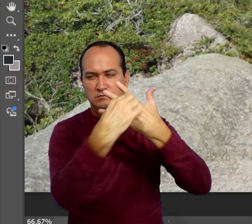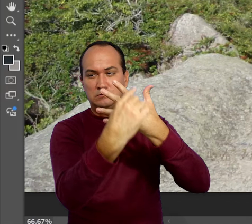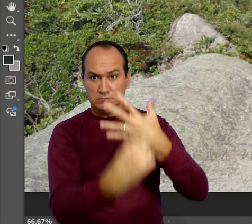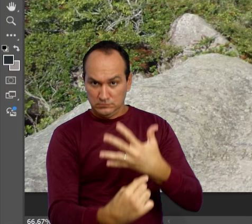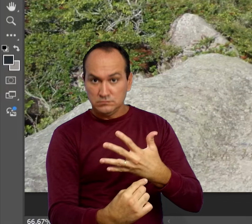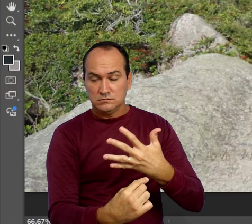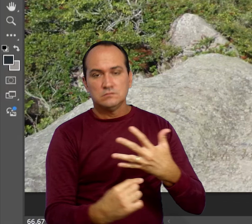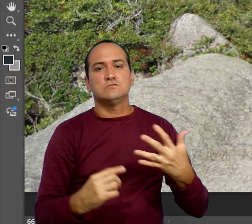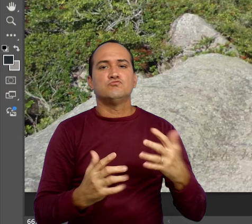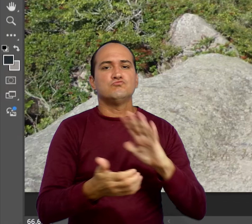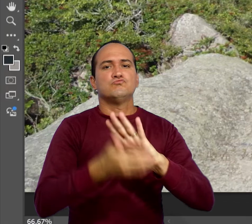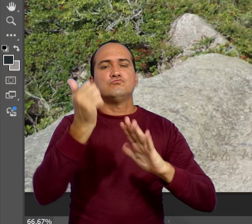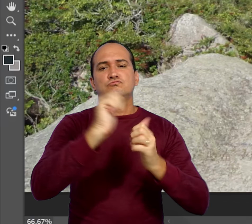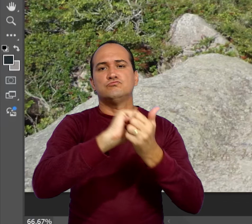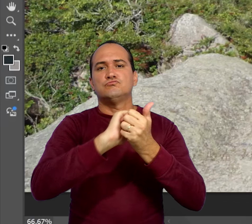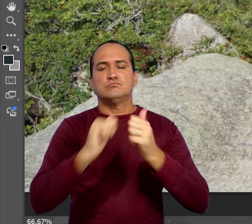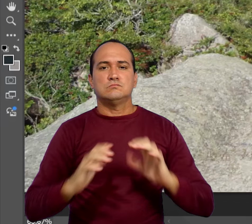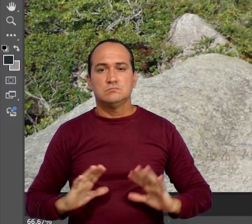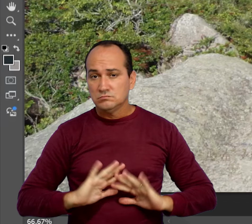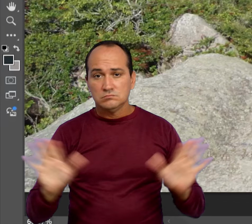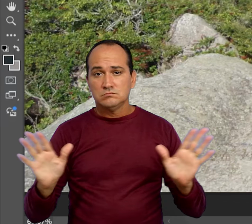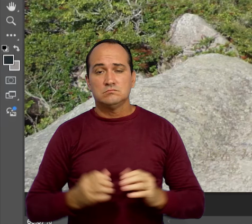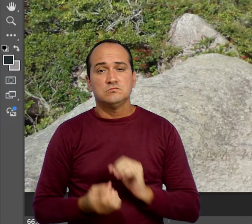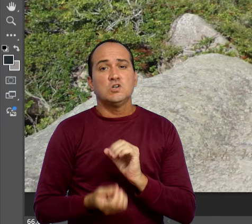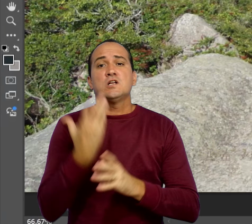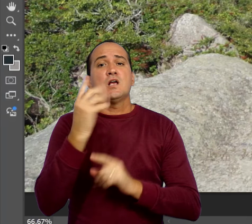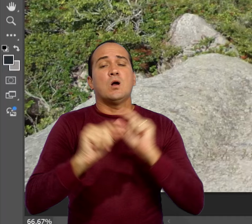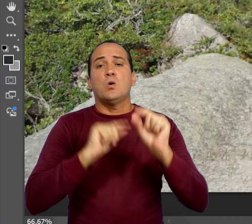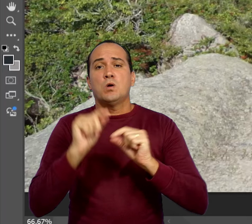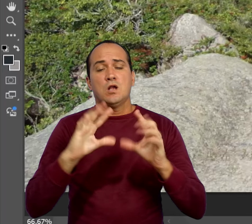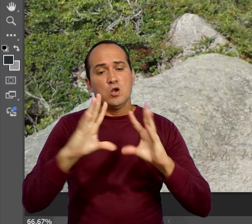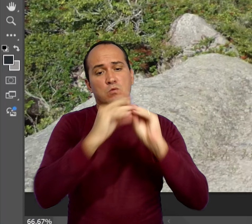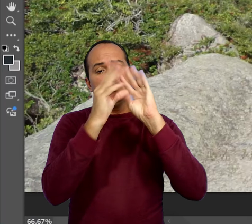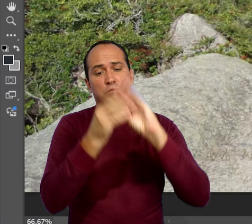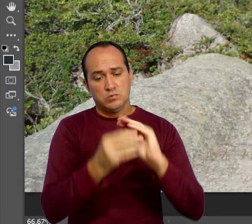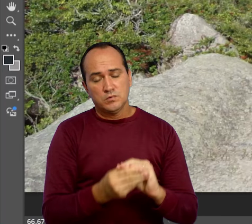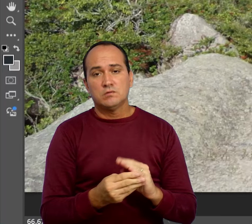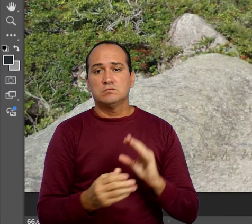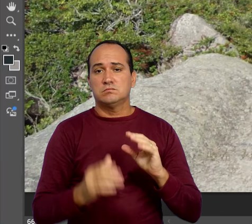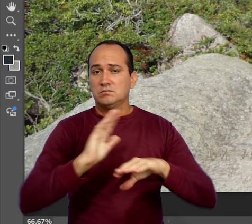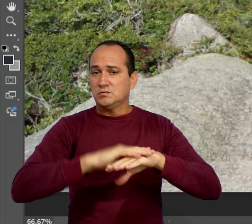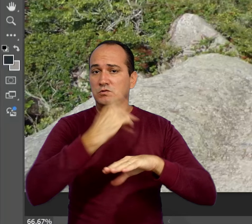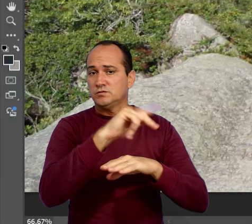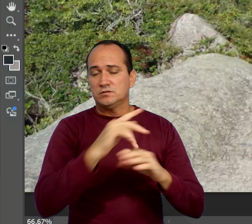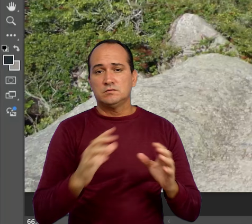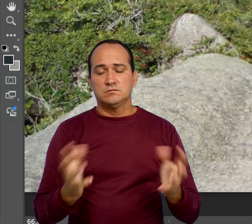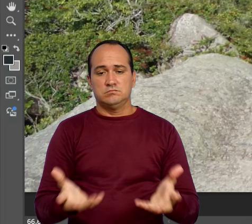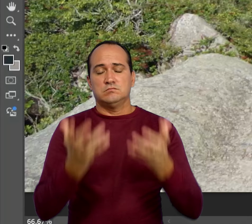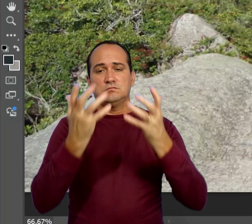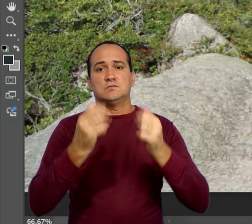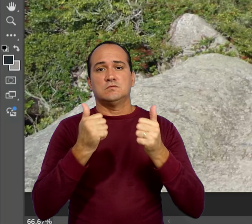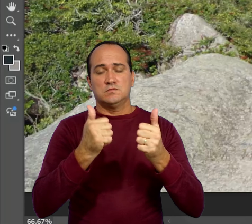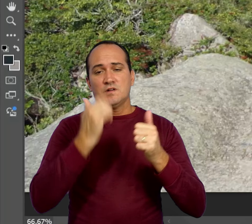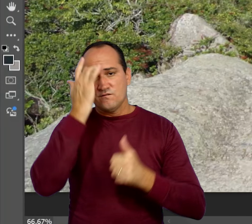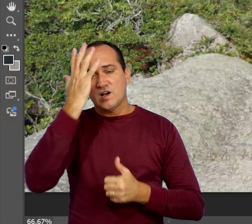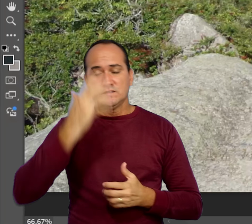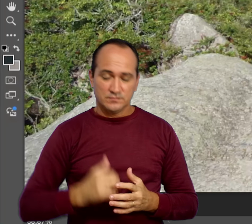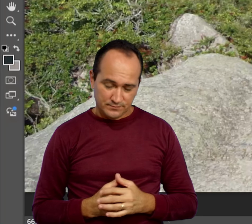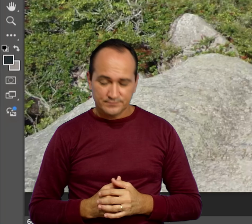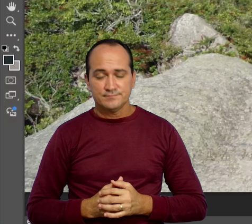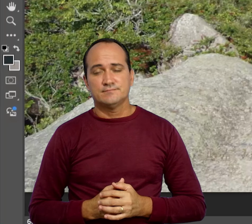só um trecho dela, enfim. E eu pedi para o Photoshop gerar, completar essa partezinha aqui, para tornar a minha